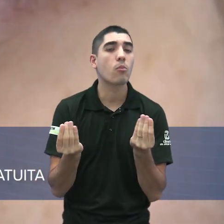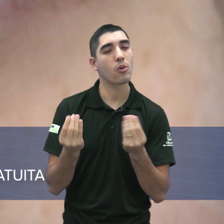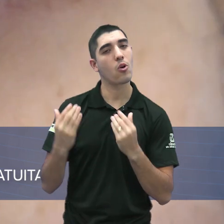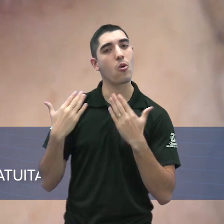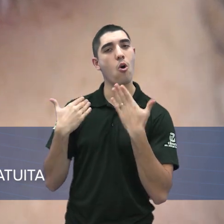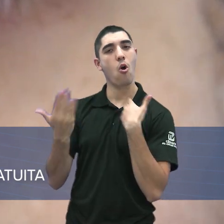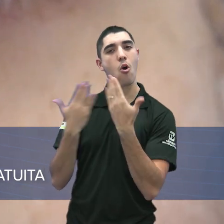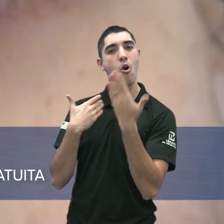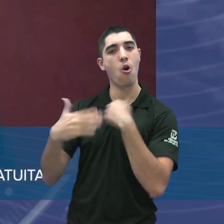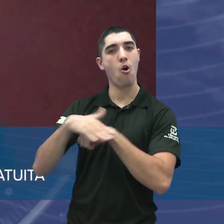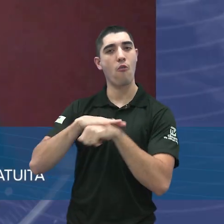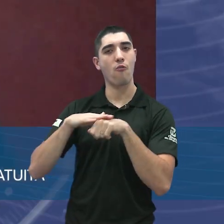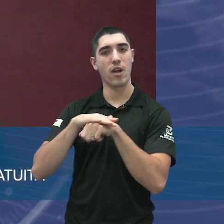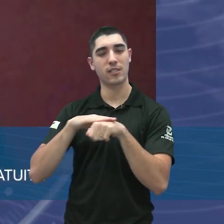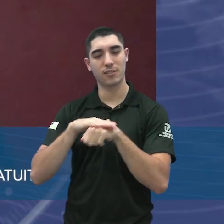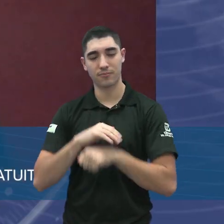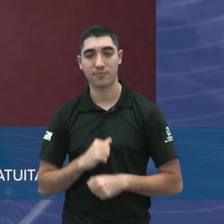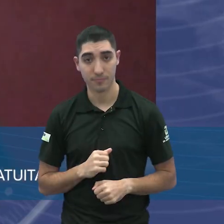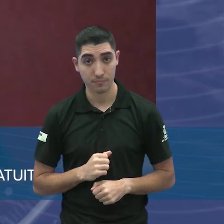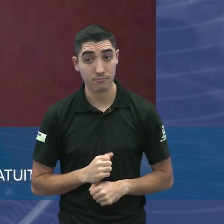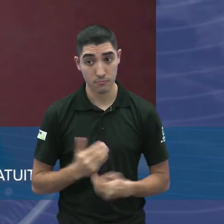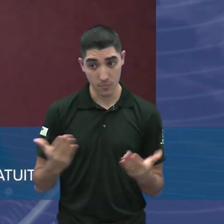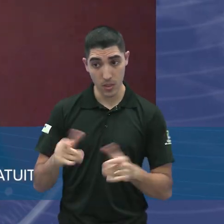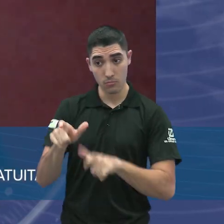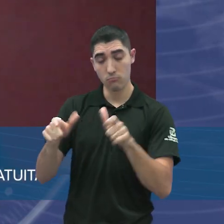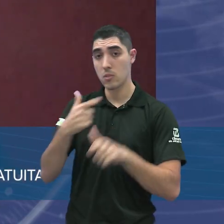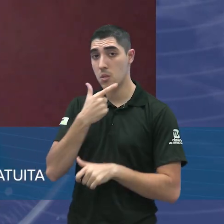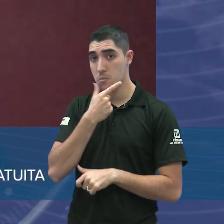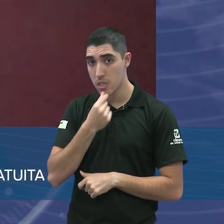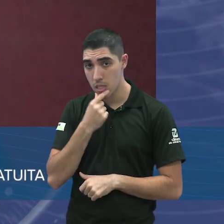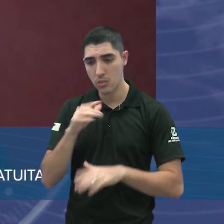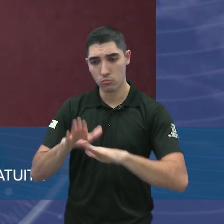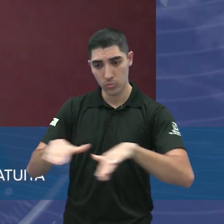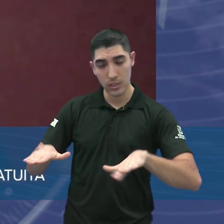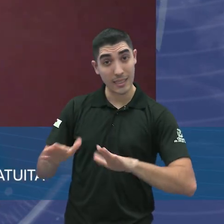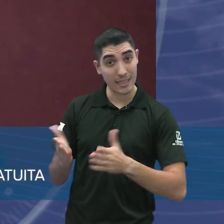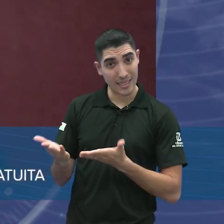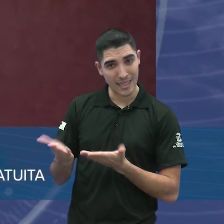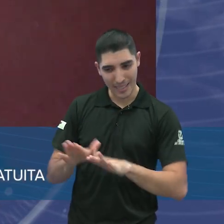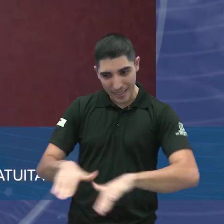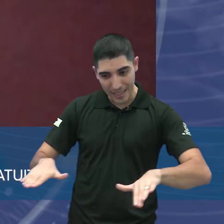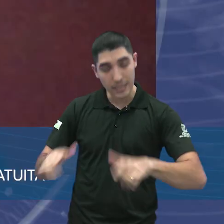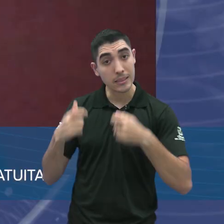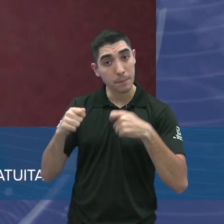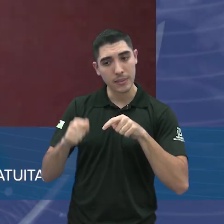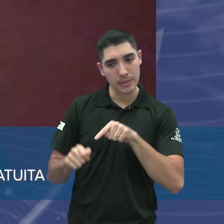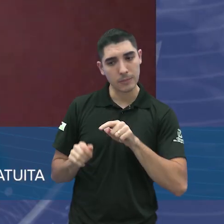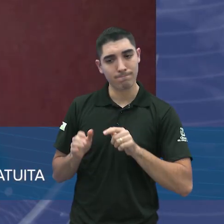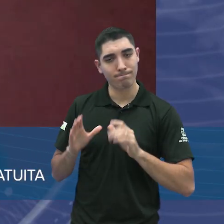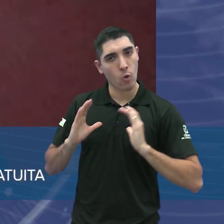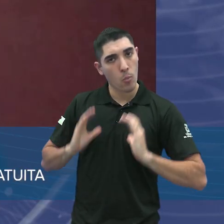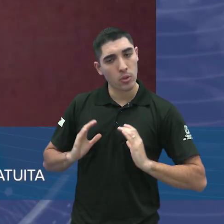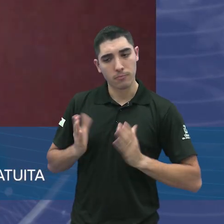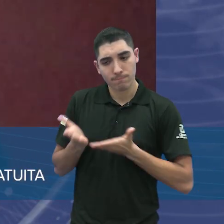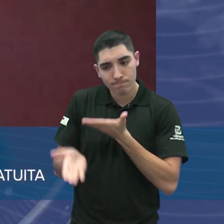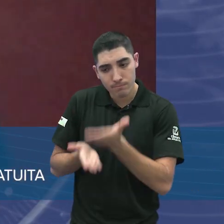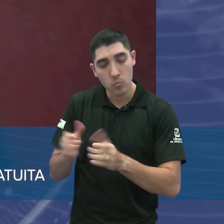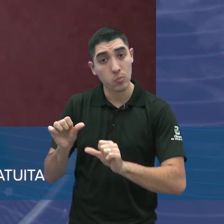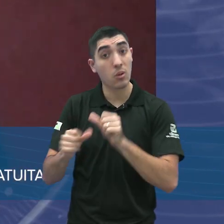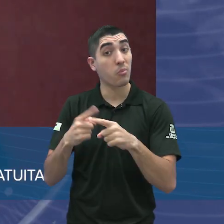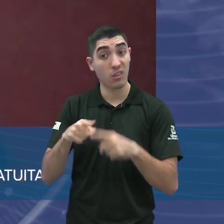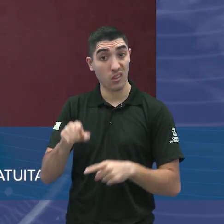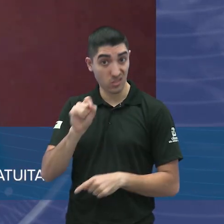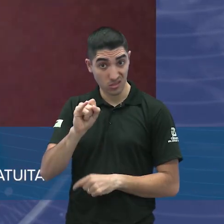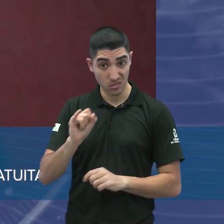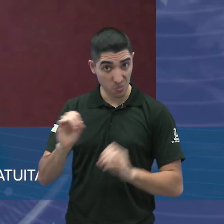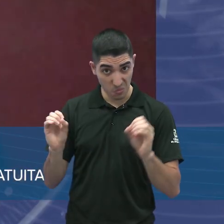com uma conversa. Eu acho que essa geração nova de meninos que agora, crianças, a gente precisa mudar, pensar muito como vai fazer isso. Porque